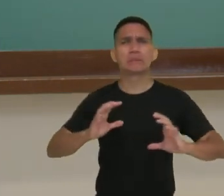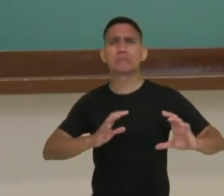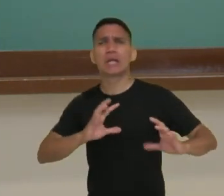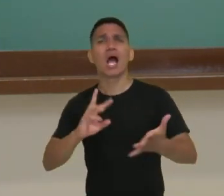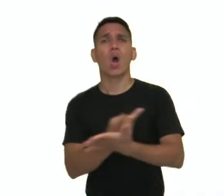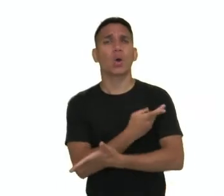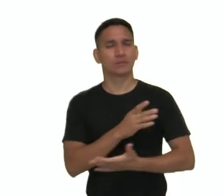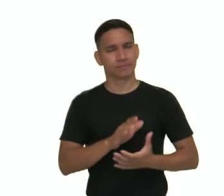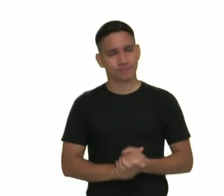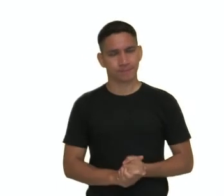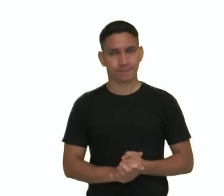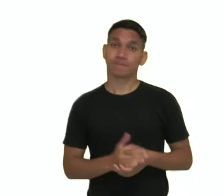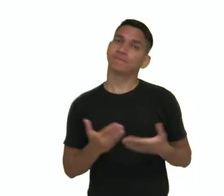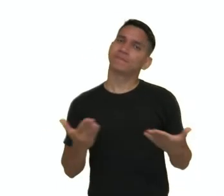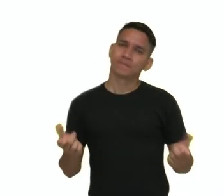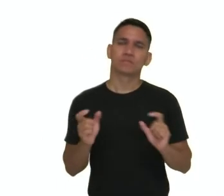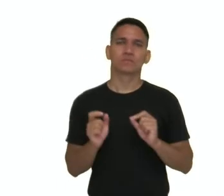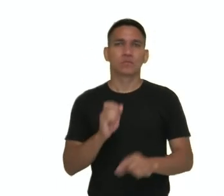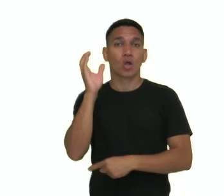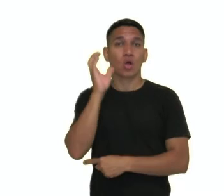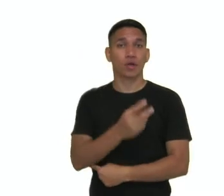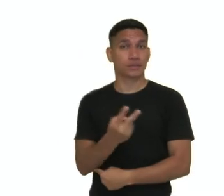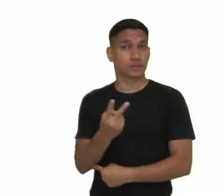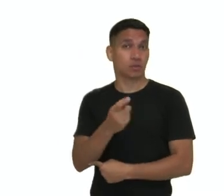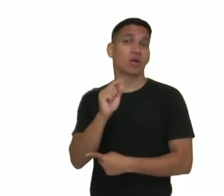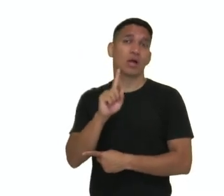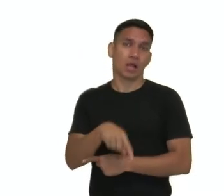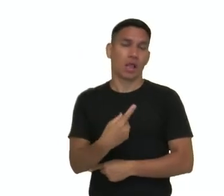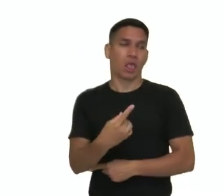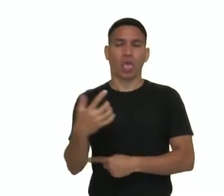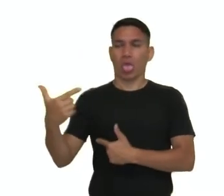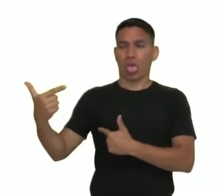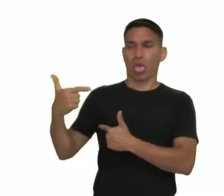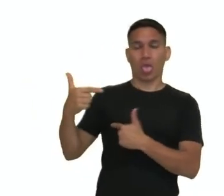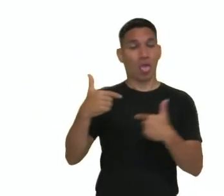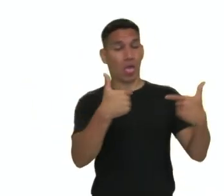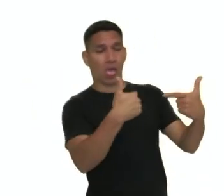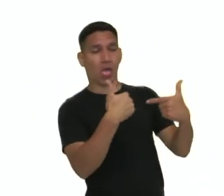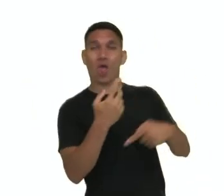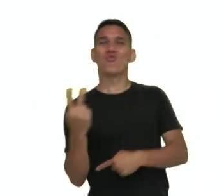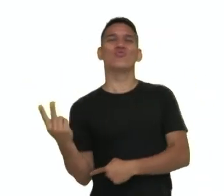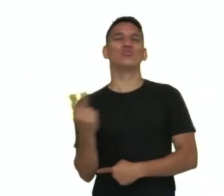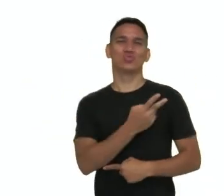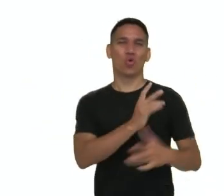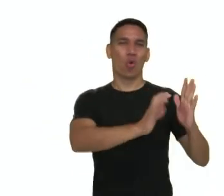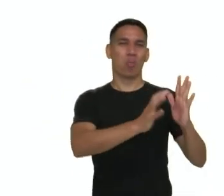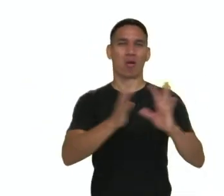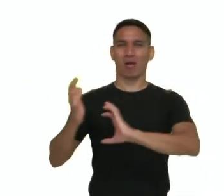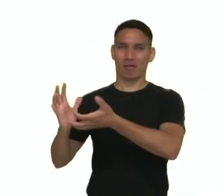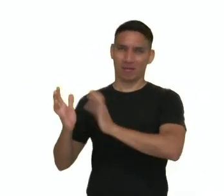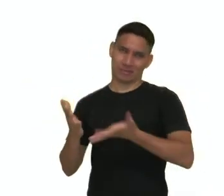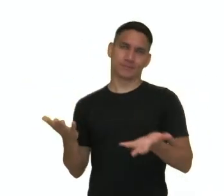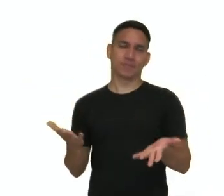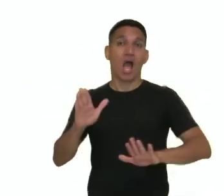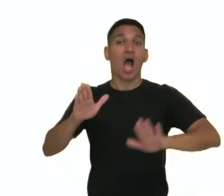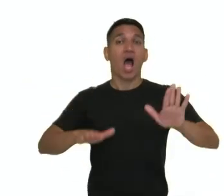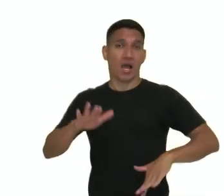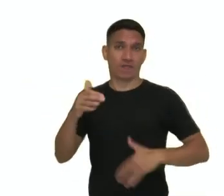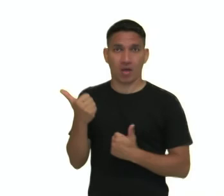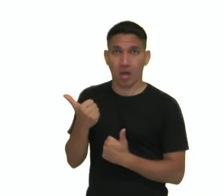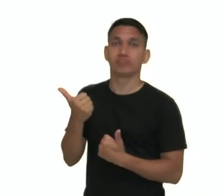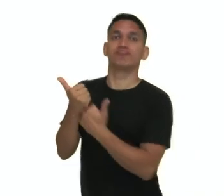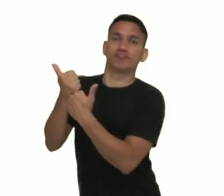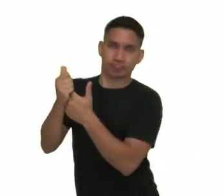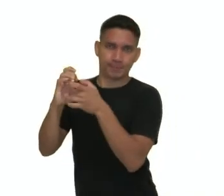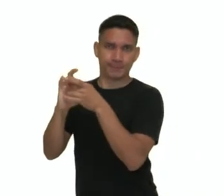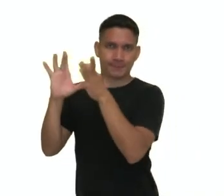aconteciam? Bom, Dom Pedro II ele era pressionado pelos dois partidos políticos e ora ele ficava do lado